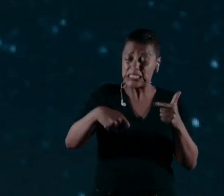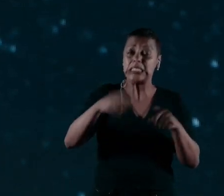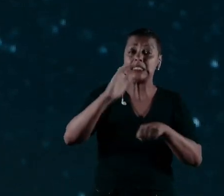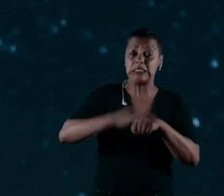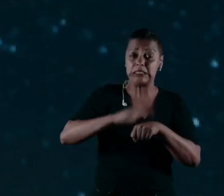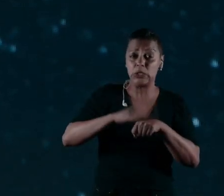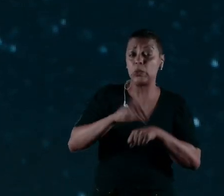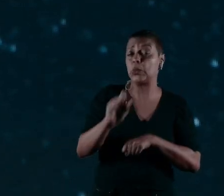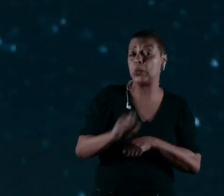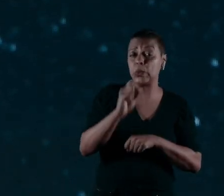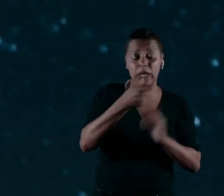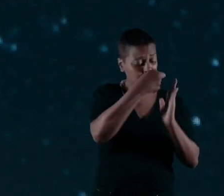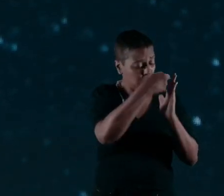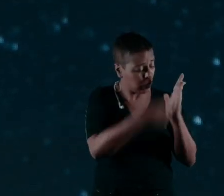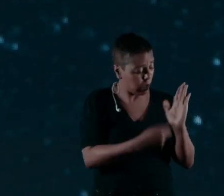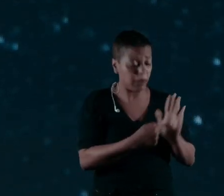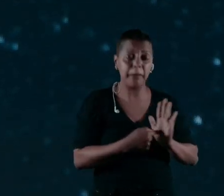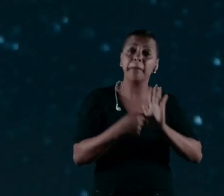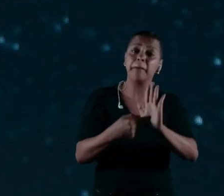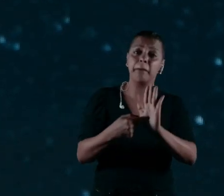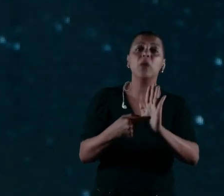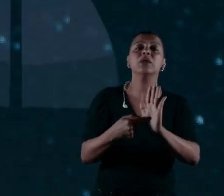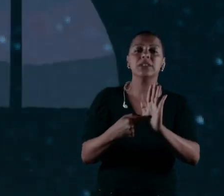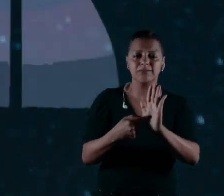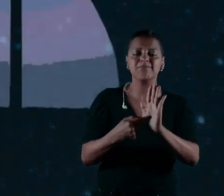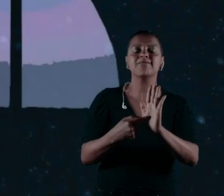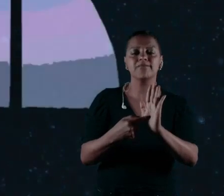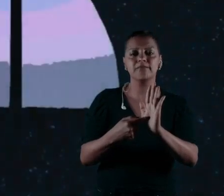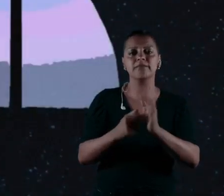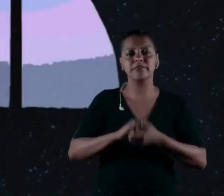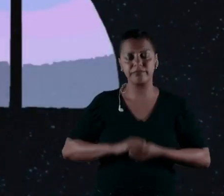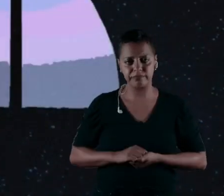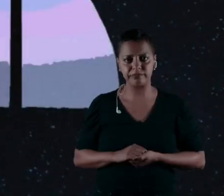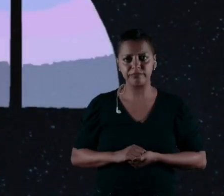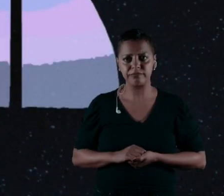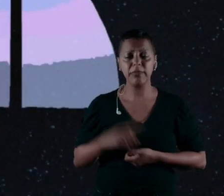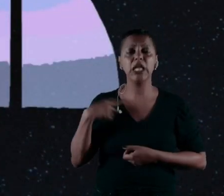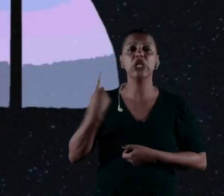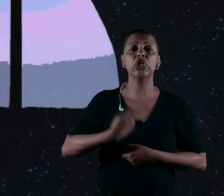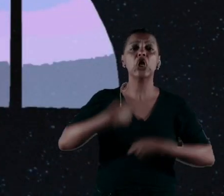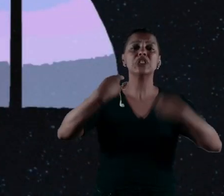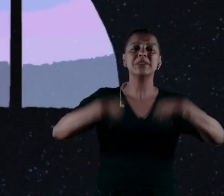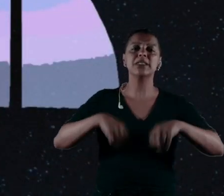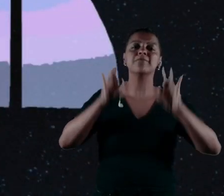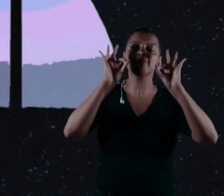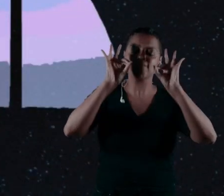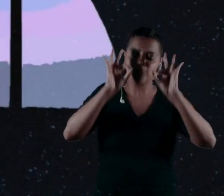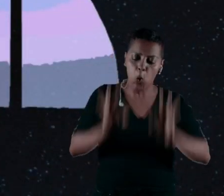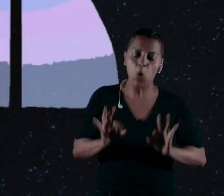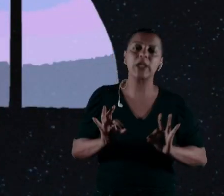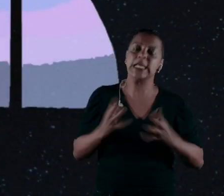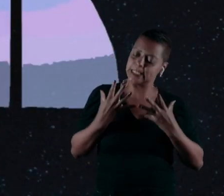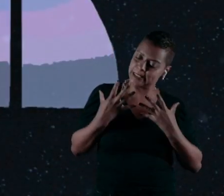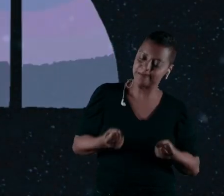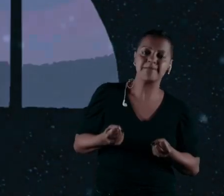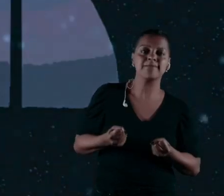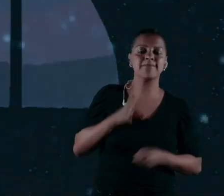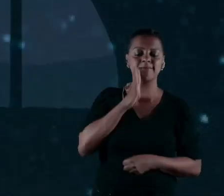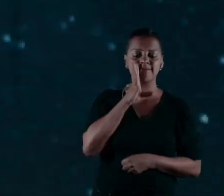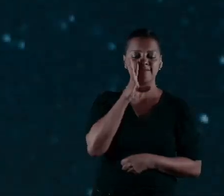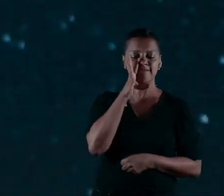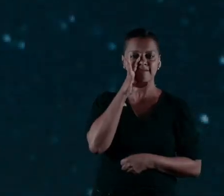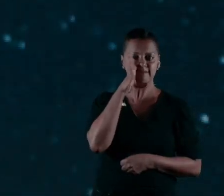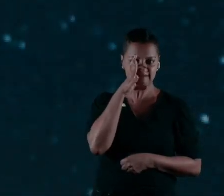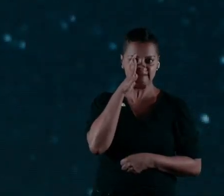nos apresenta é abraçar a honestidade. Por quê?